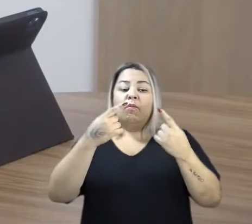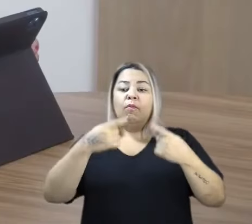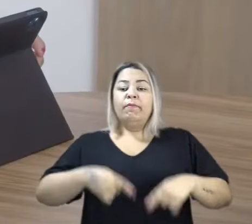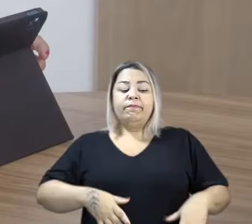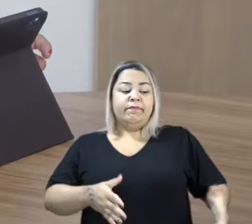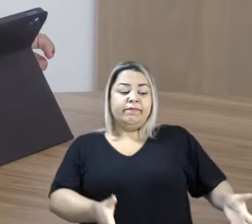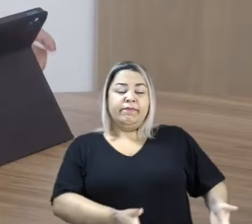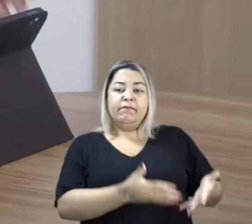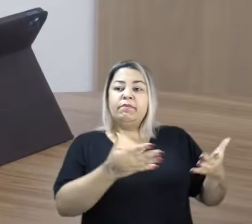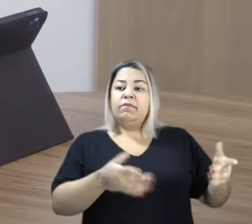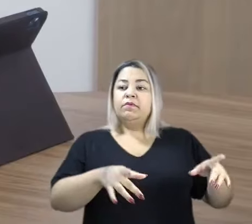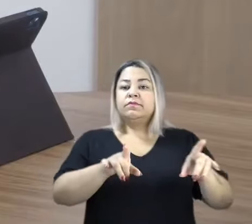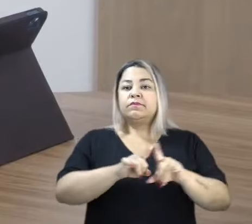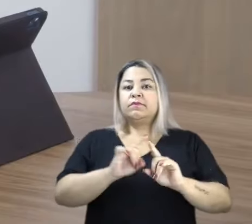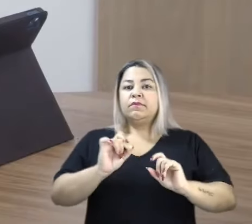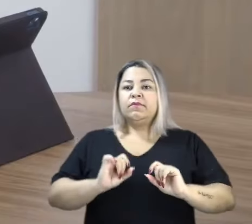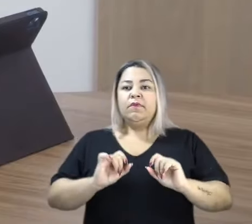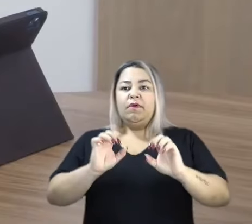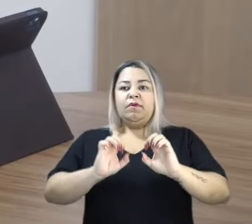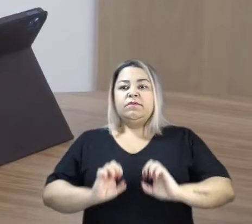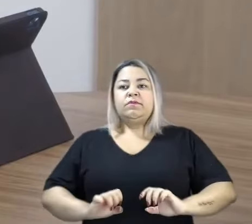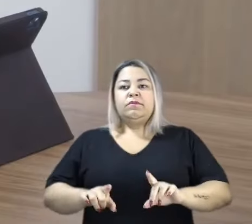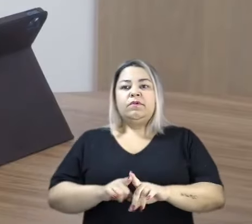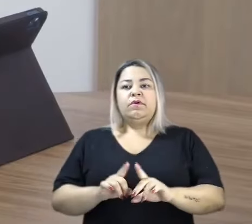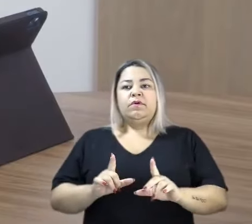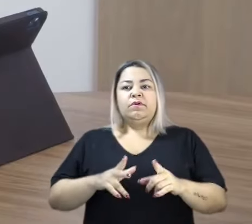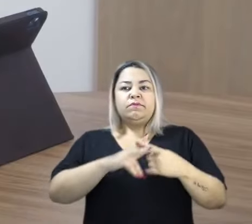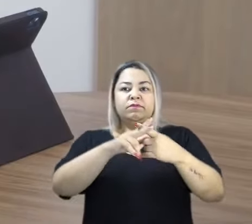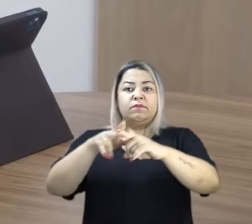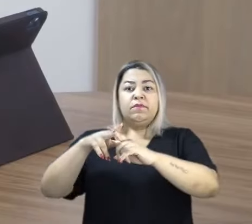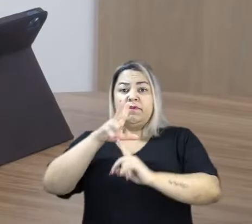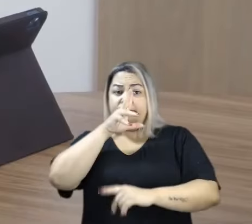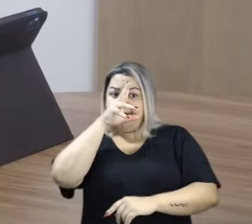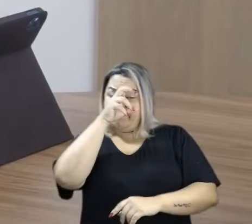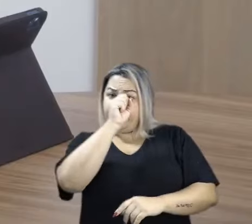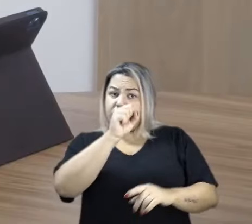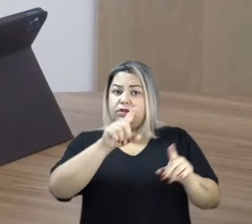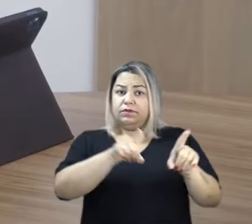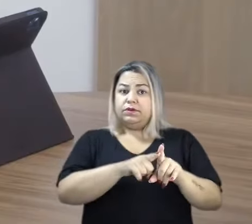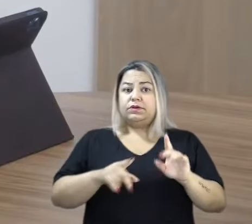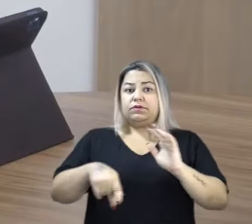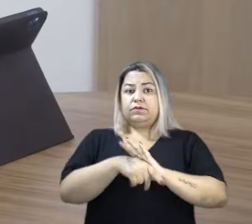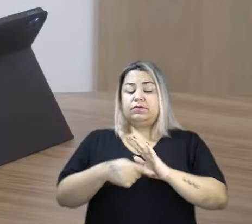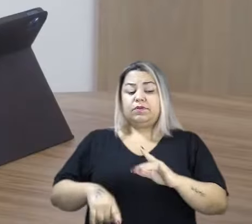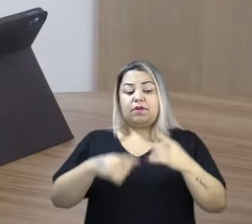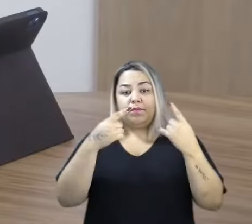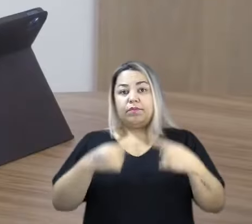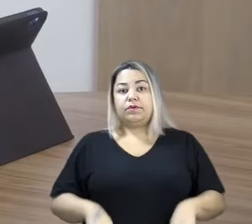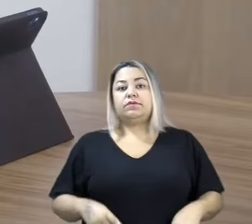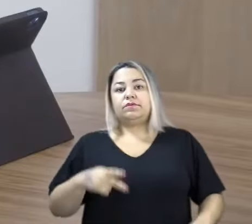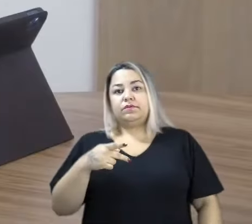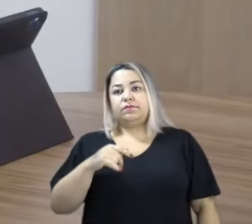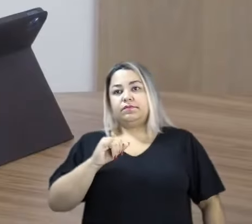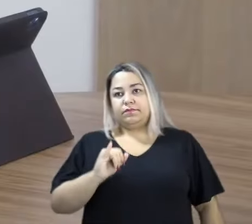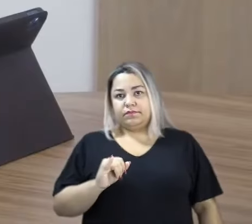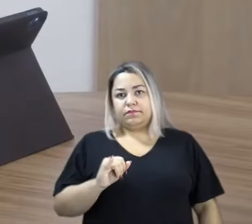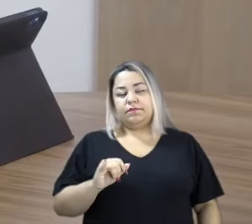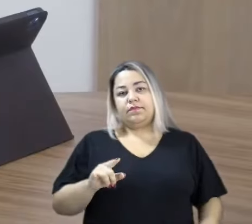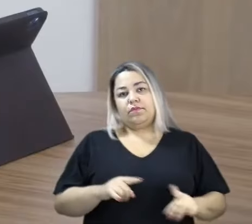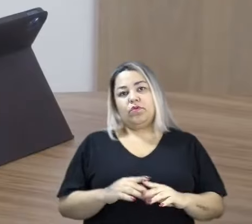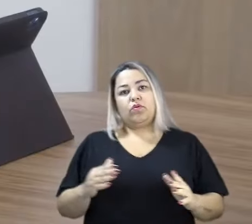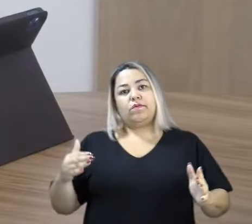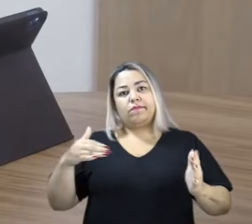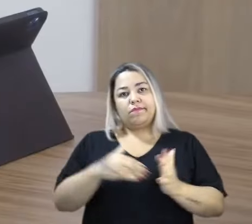igualdade racial. E estruturação, que é equipagem e fortalecimento para subsídios da política de PI. E, por